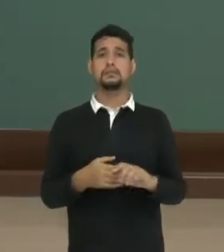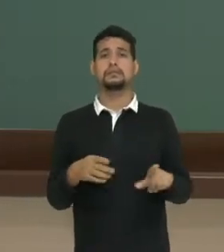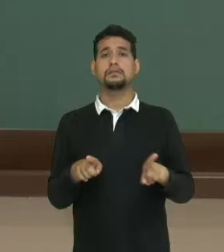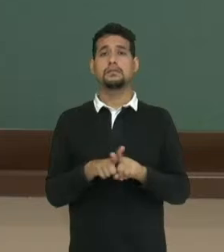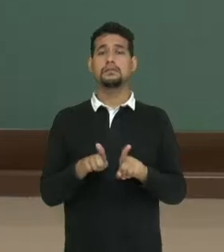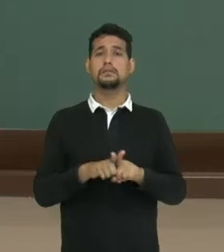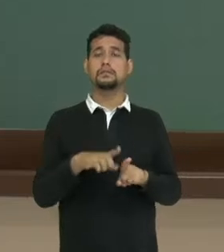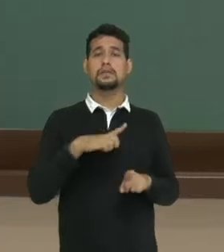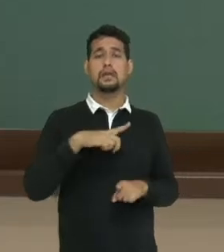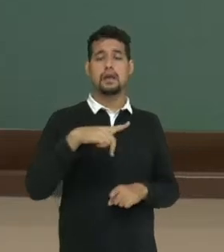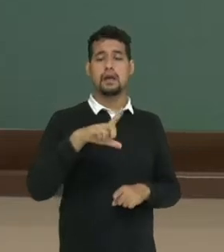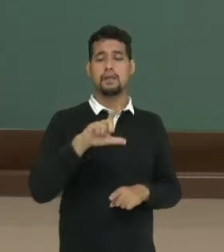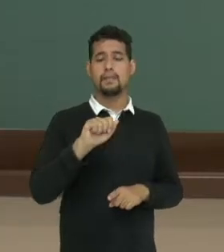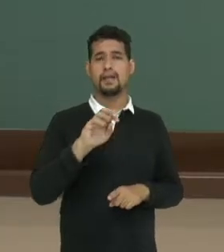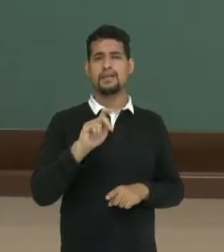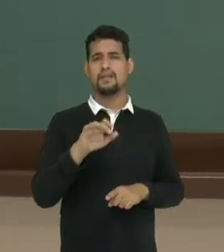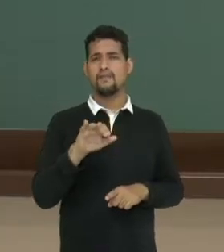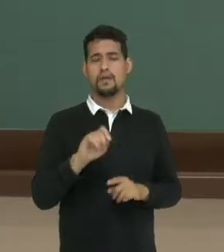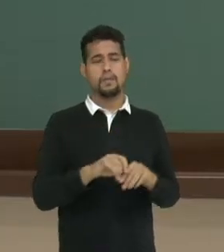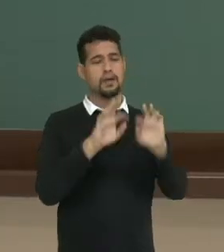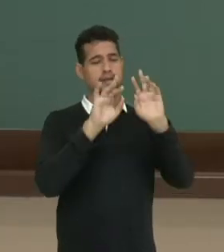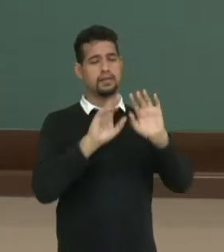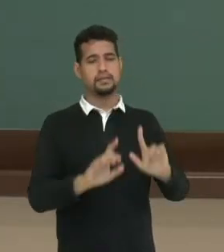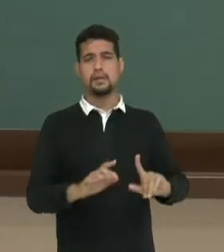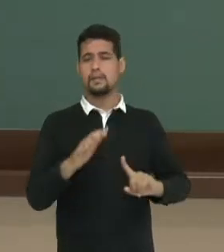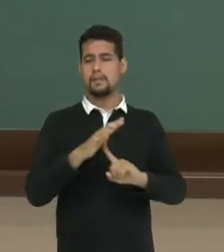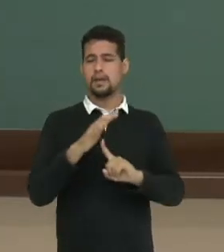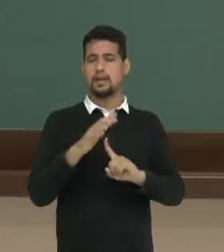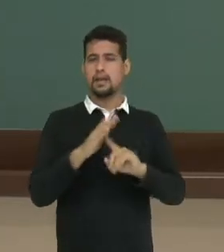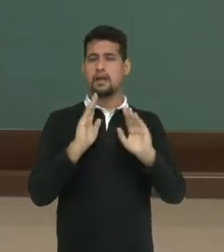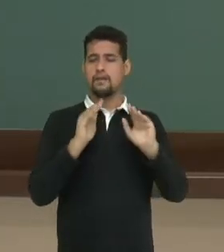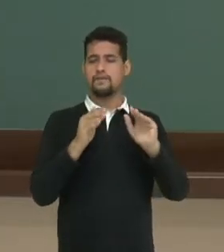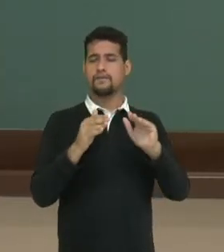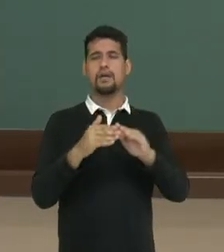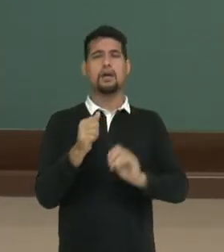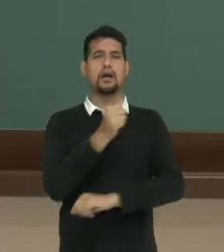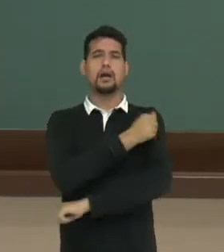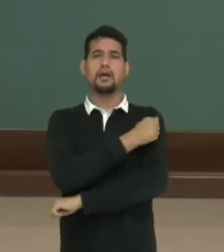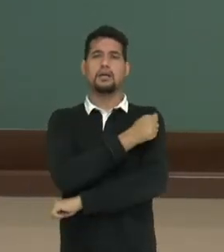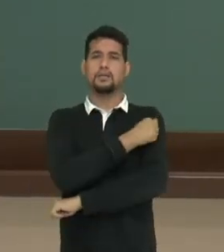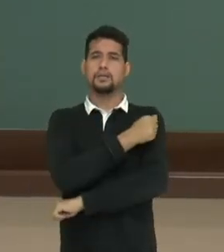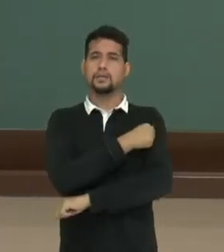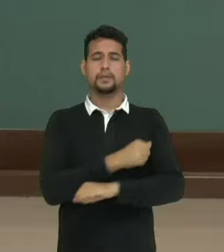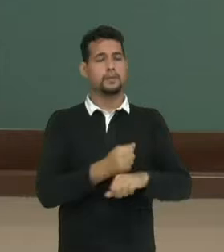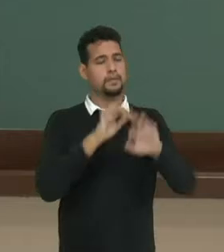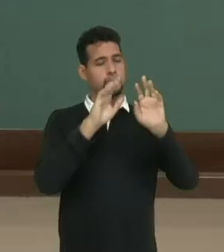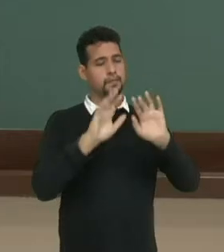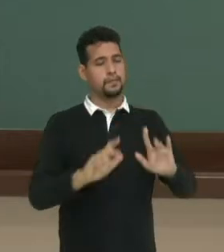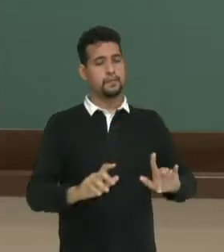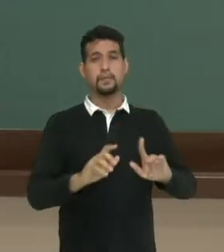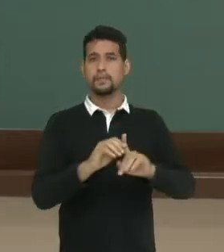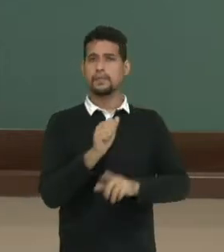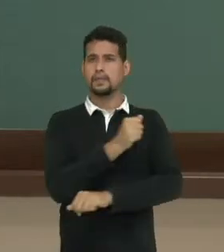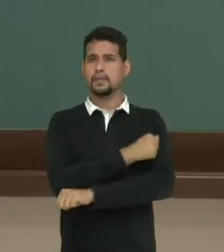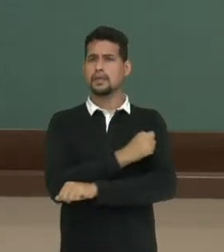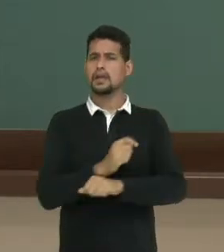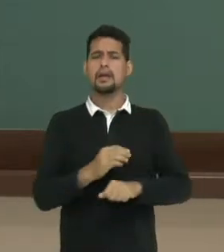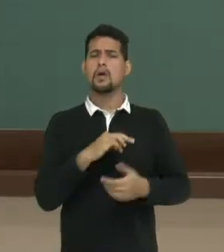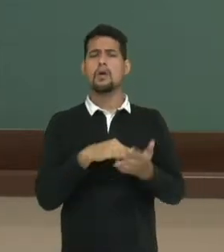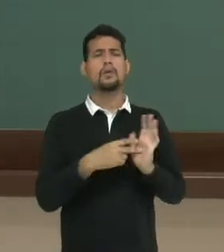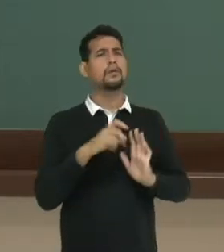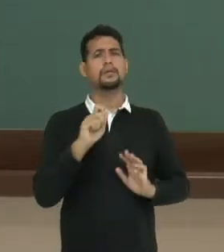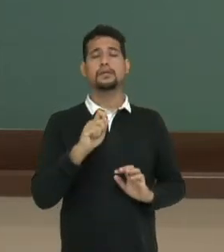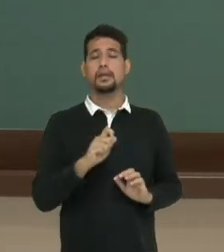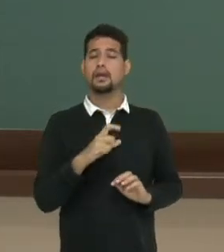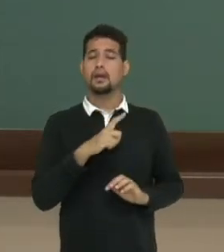a plataforma Redação Paraná direcionada aos estudantes, que é a plataforma digital do aluno. Lá, o aluno